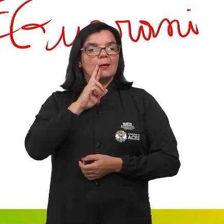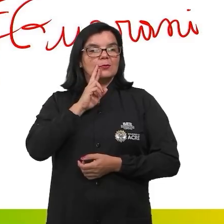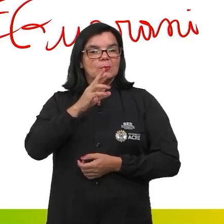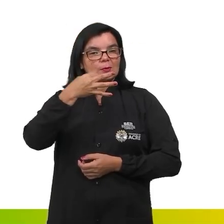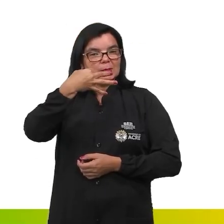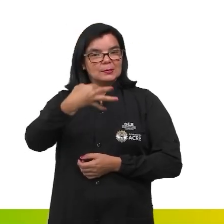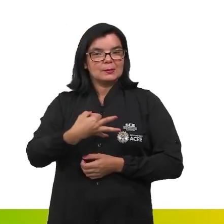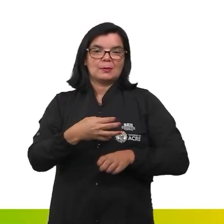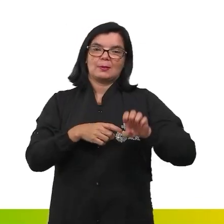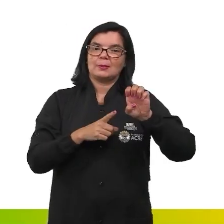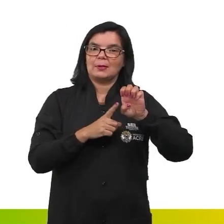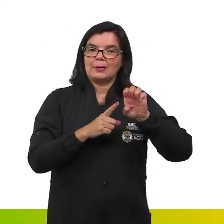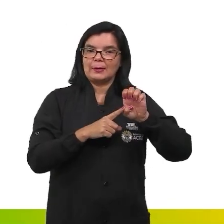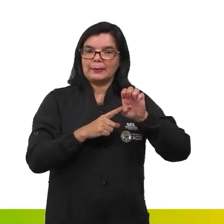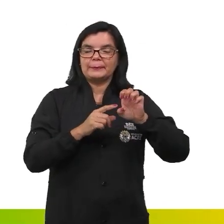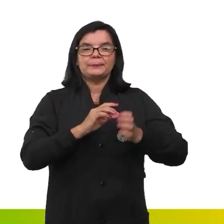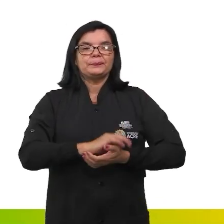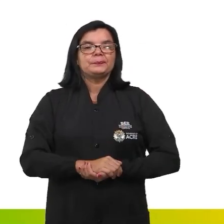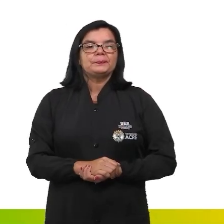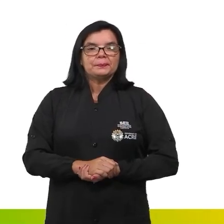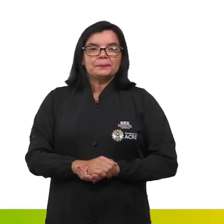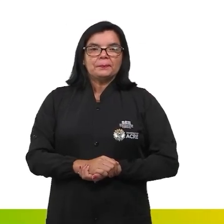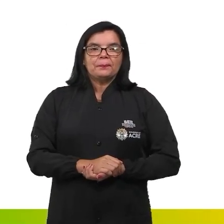E. Parabéns para você que acertou.